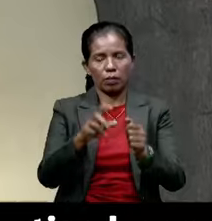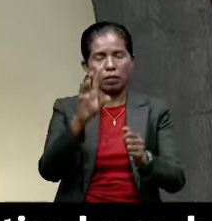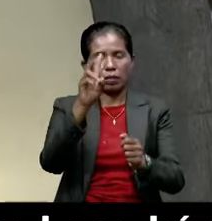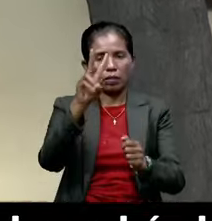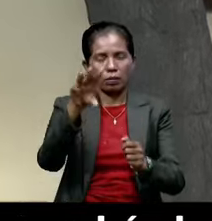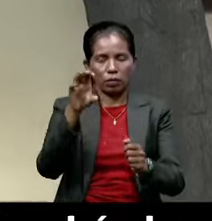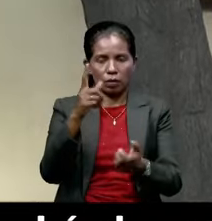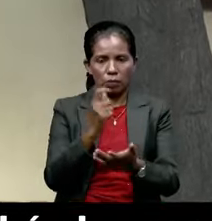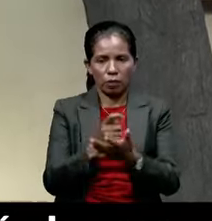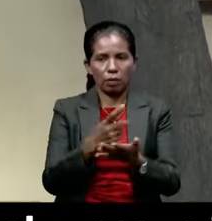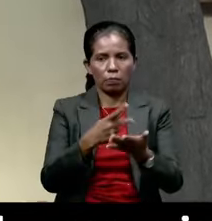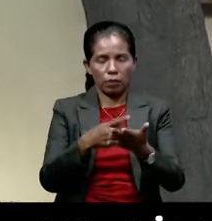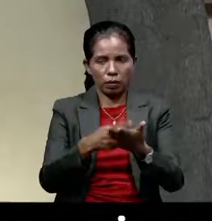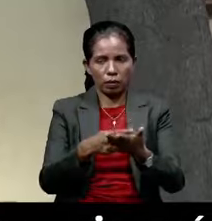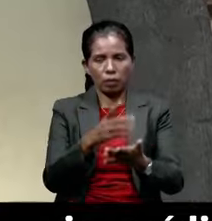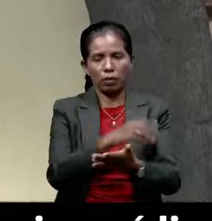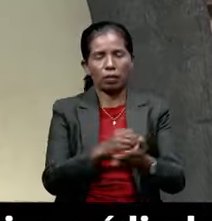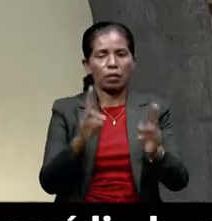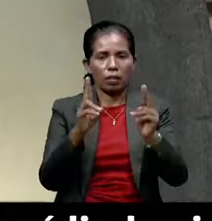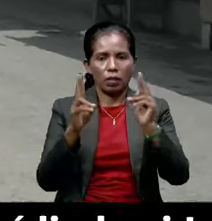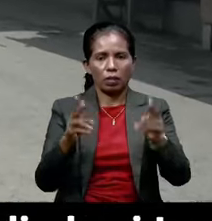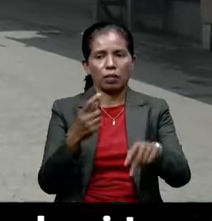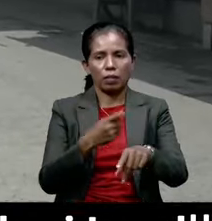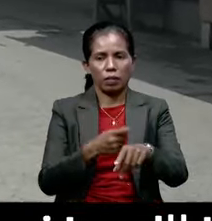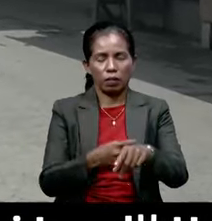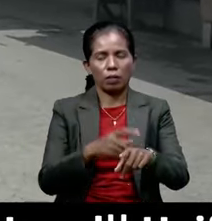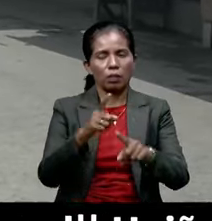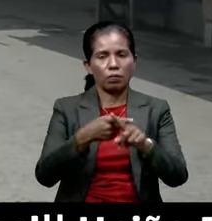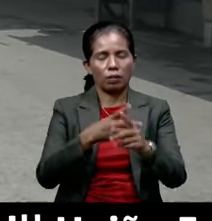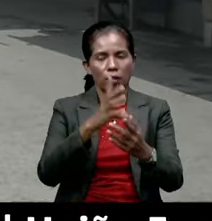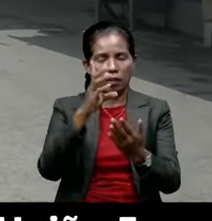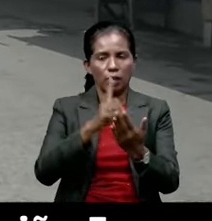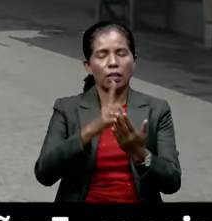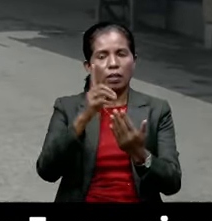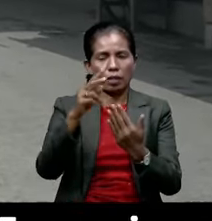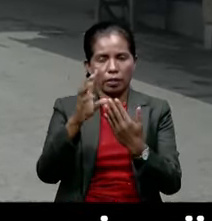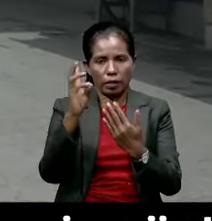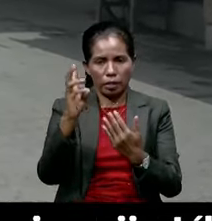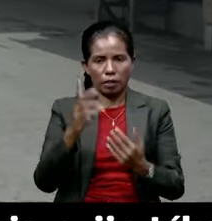no projeto rehabilitasaun ne ho pedido urgente ho durasaun tempo fulaneng. Tito Silva, GMN.